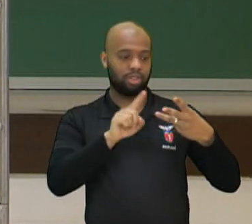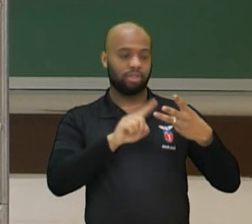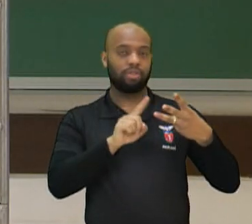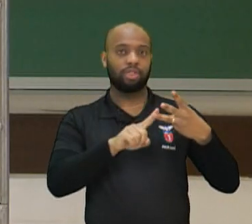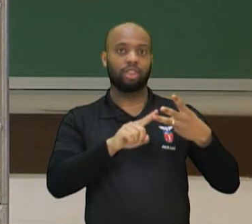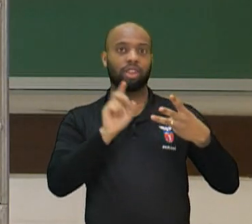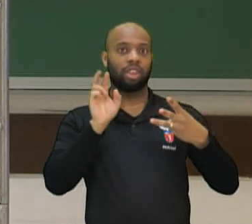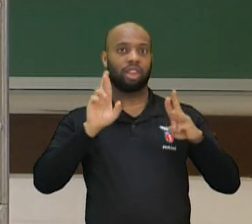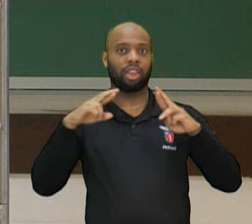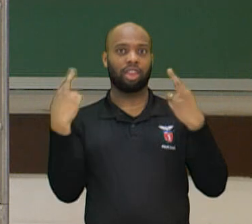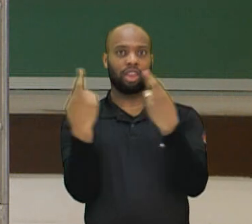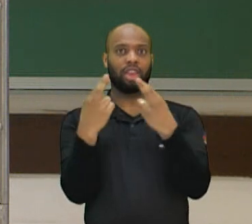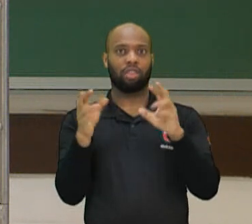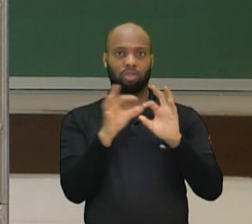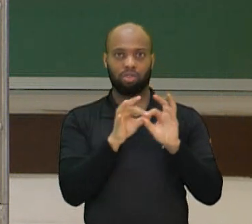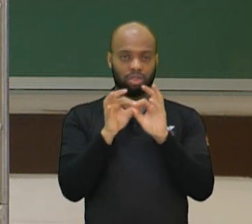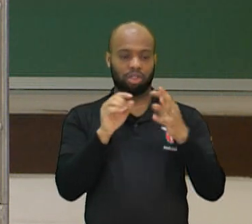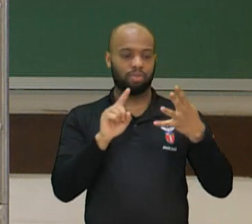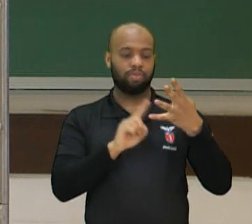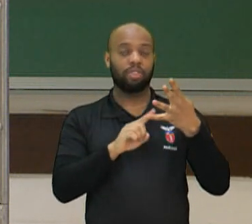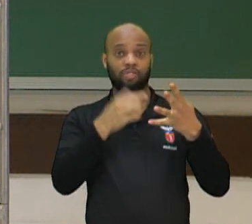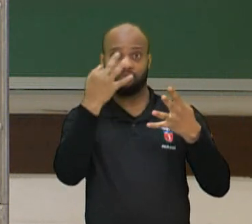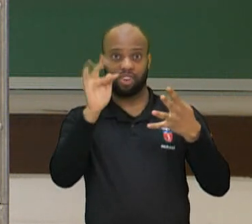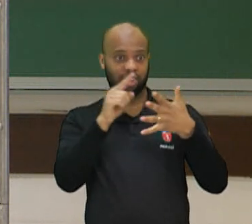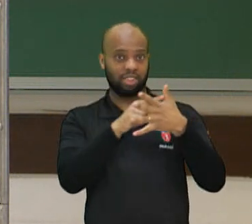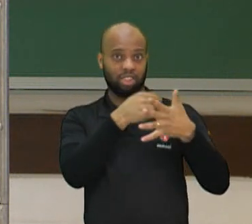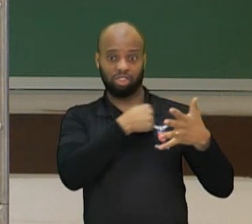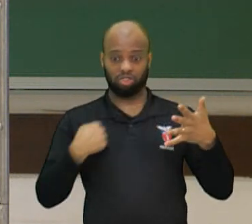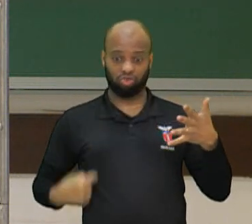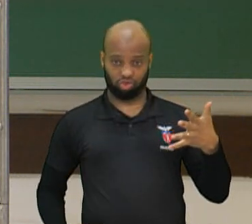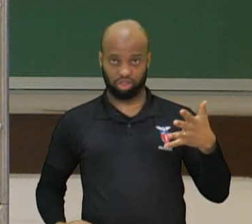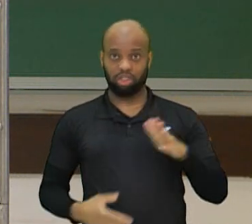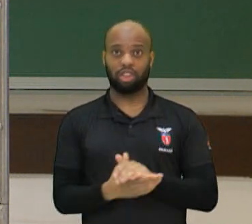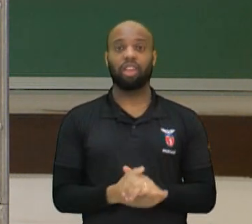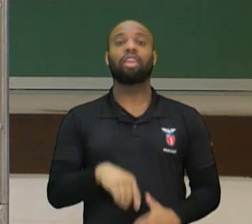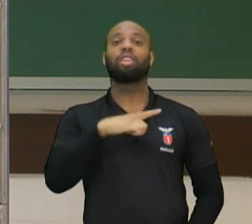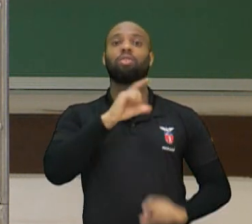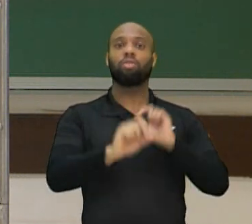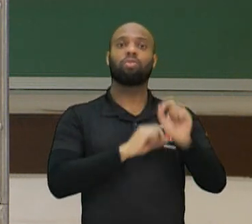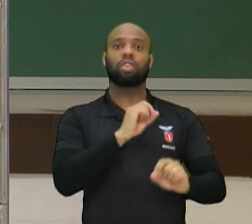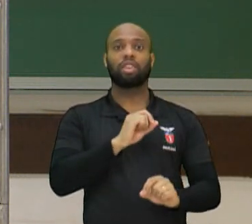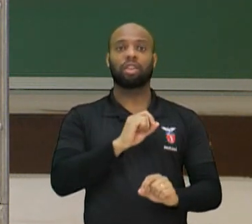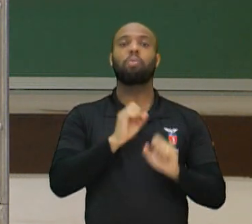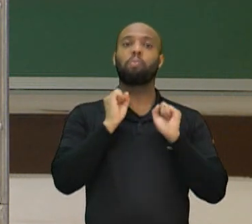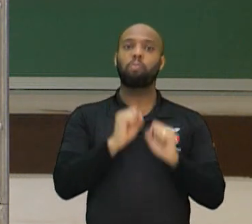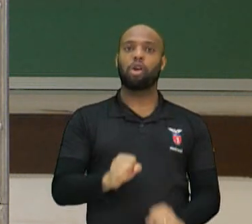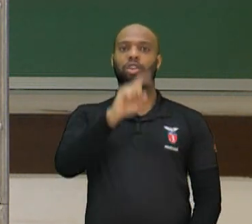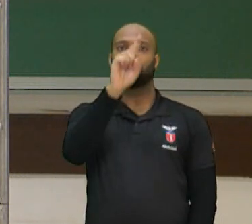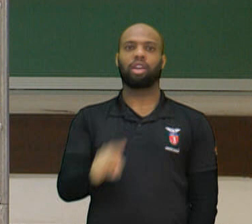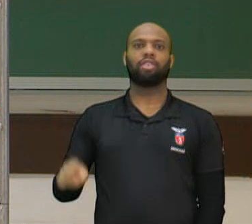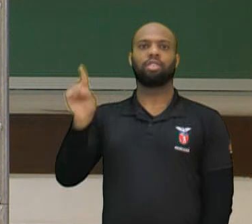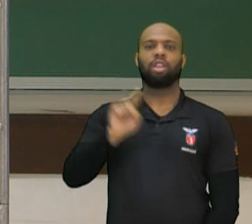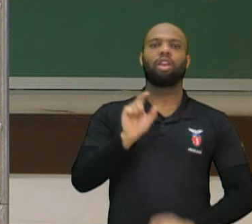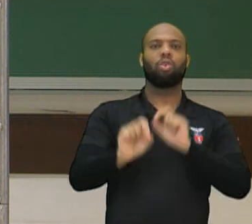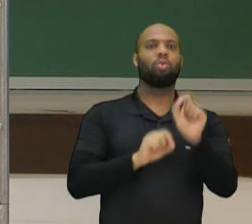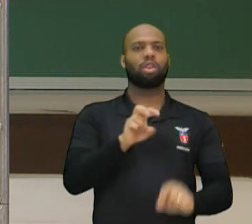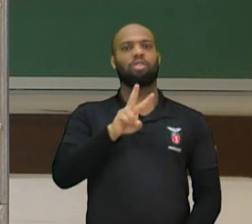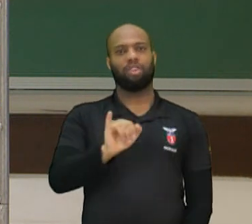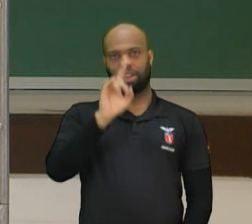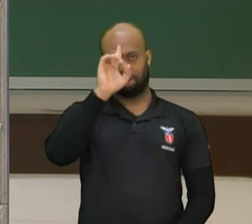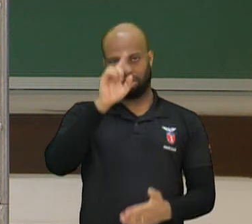Unido, França e China, determinam por direito de veto aquilo que vai ser